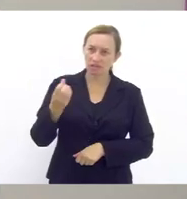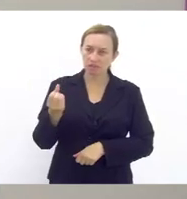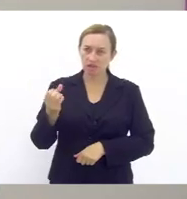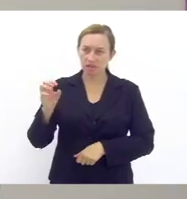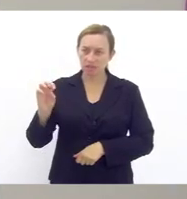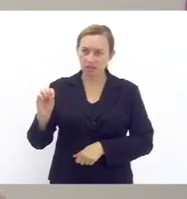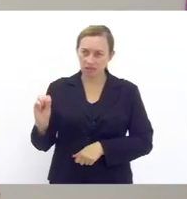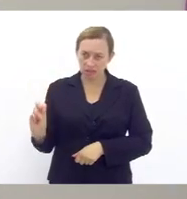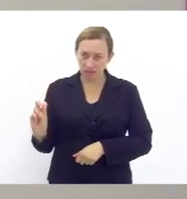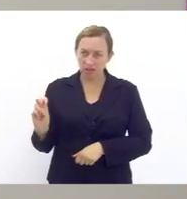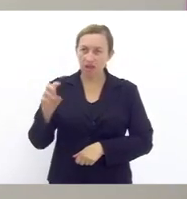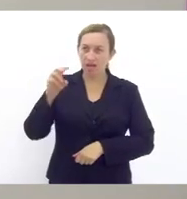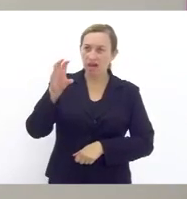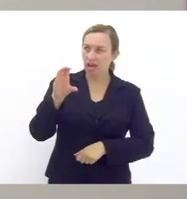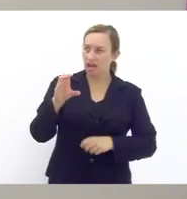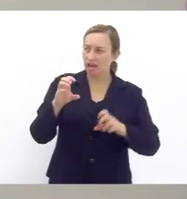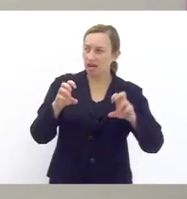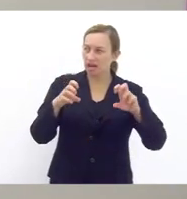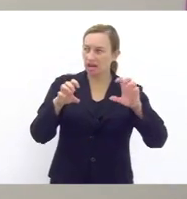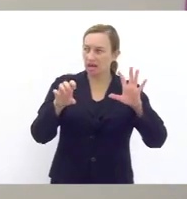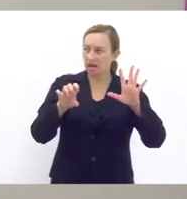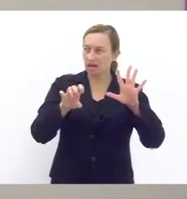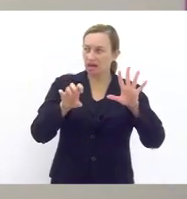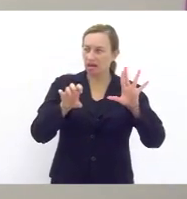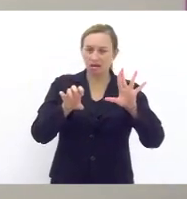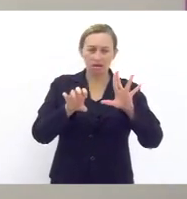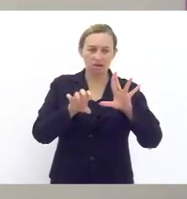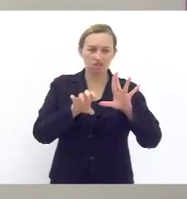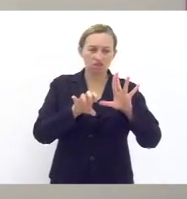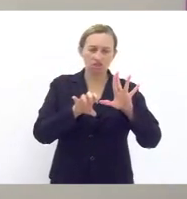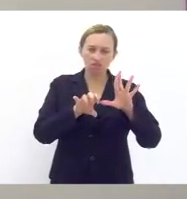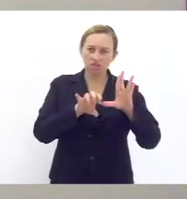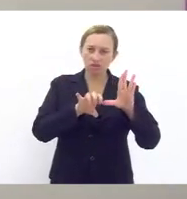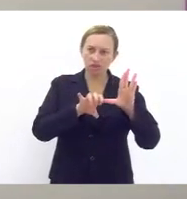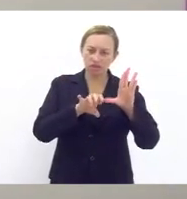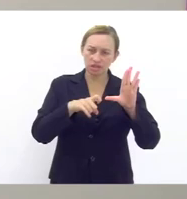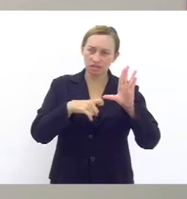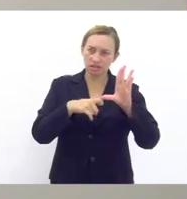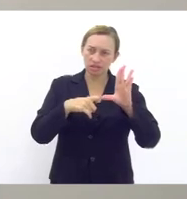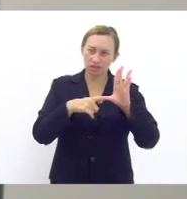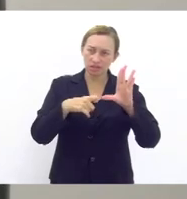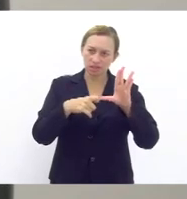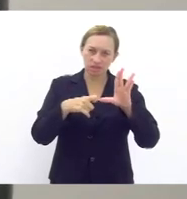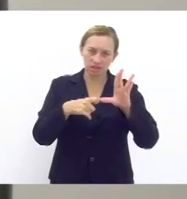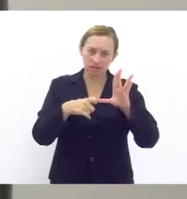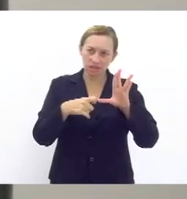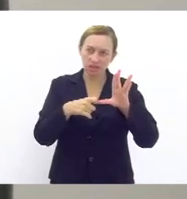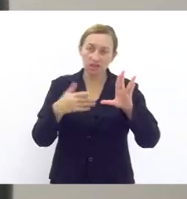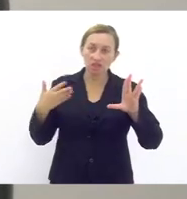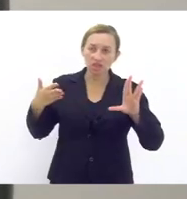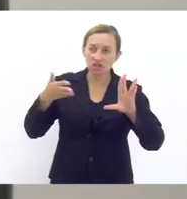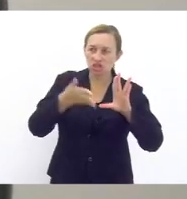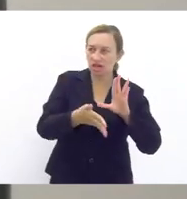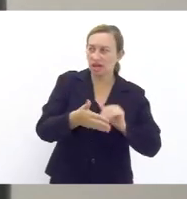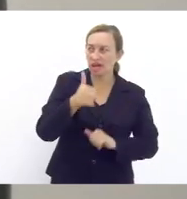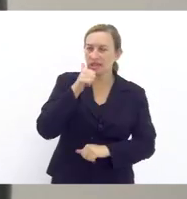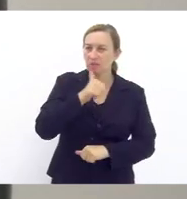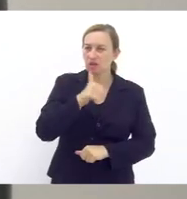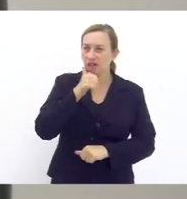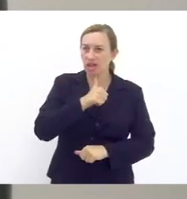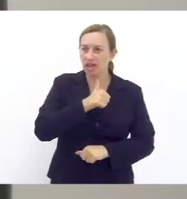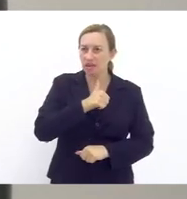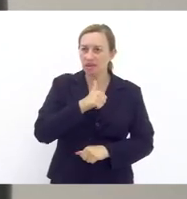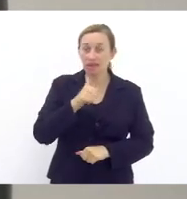mediol que aqui tanto se discute ele tem que chegar na mulher negra favelada